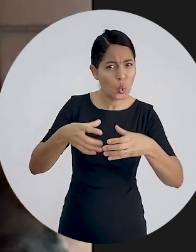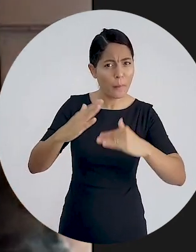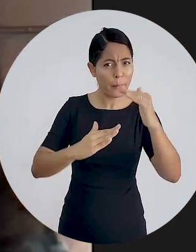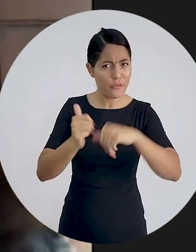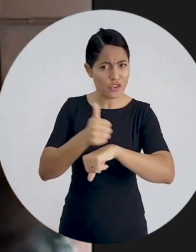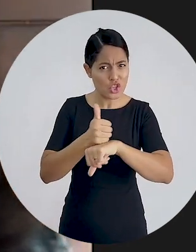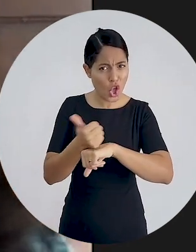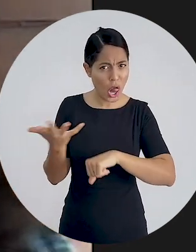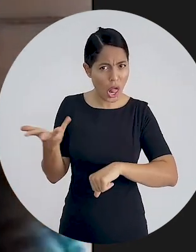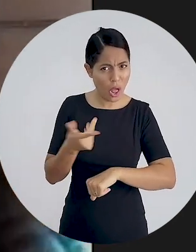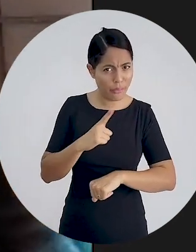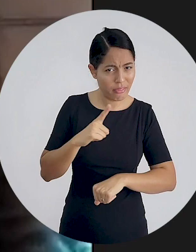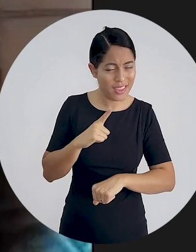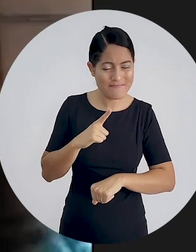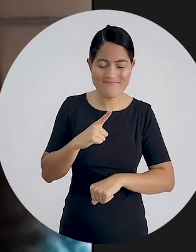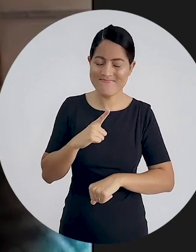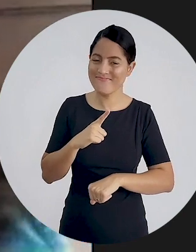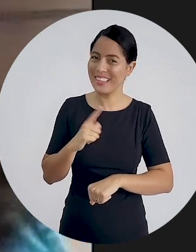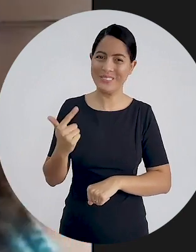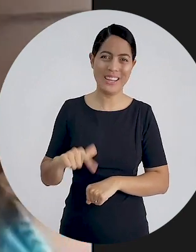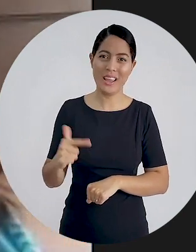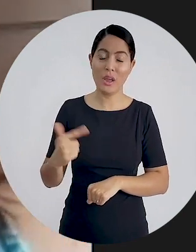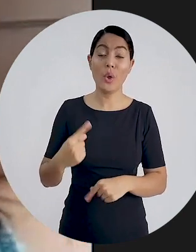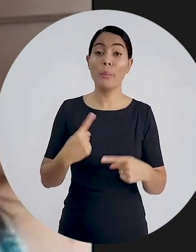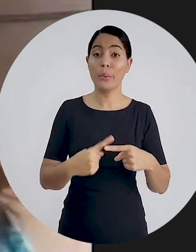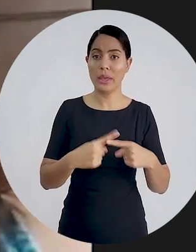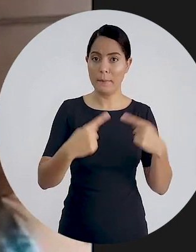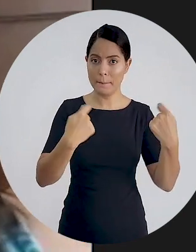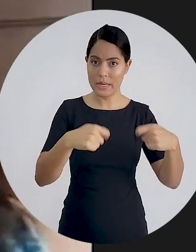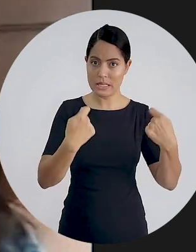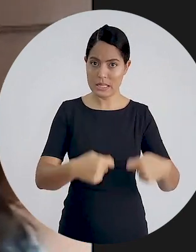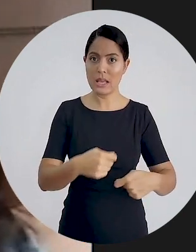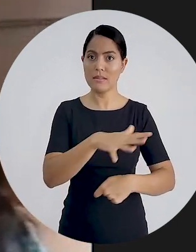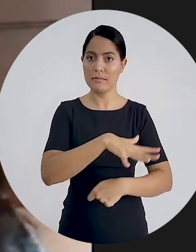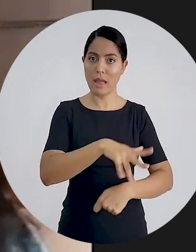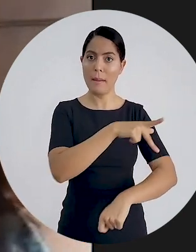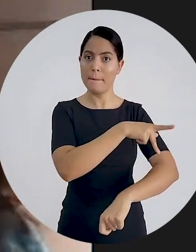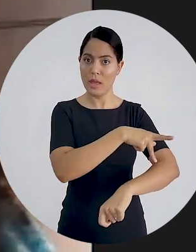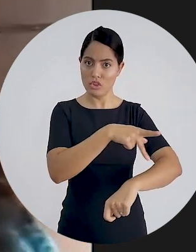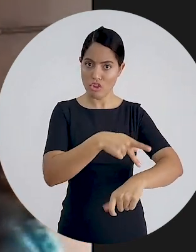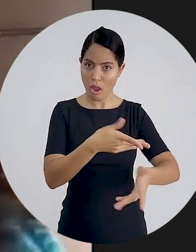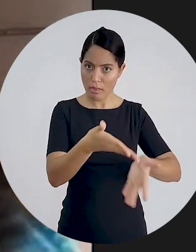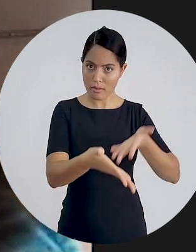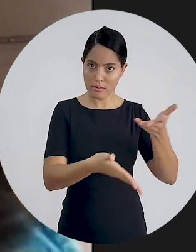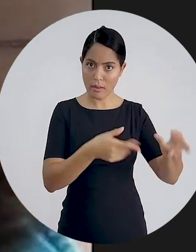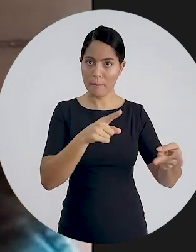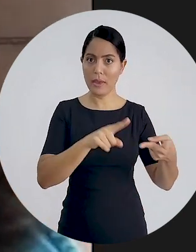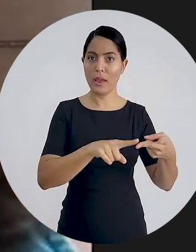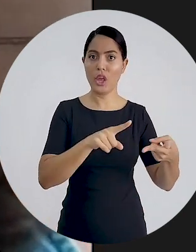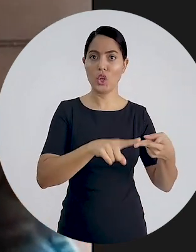de neuropediatra, precisa de terapeuta ocupacional, precisa de fono,